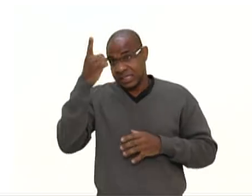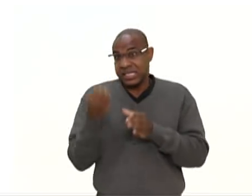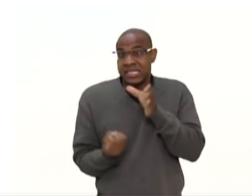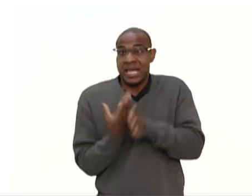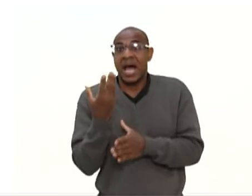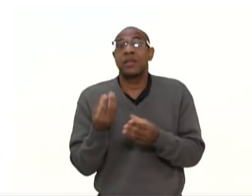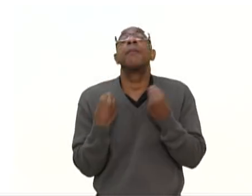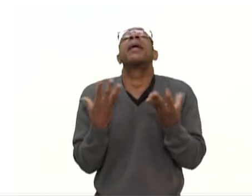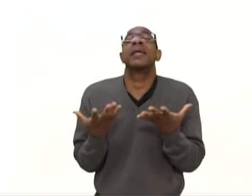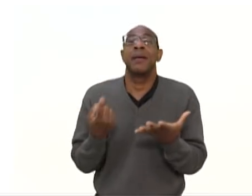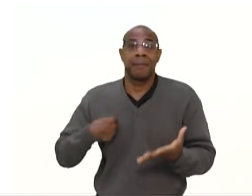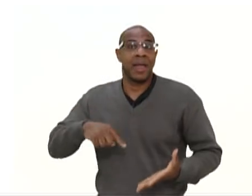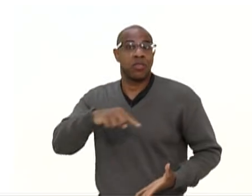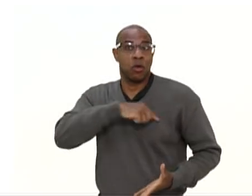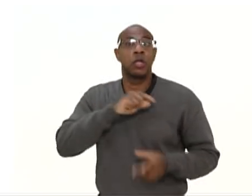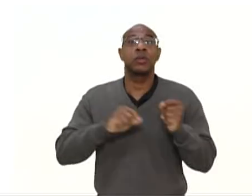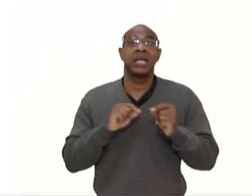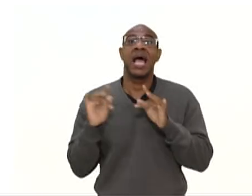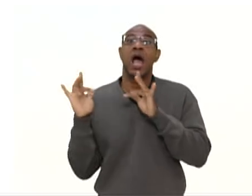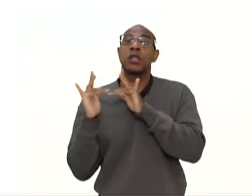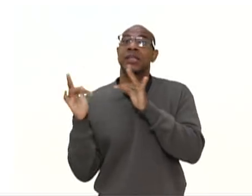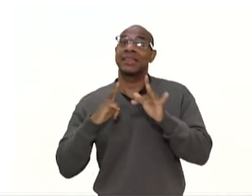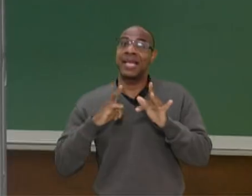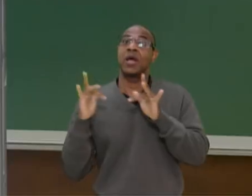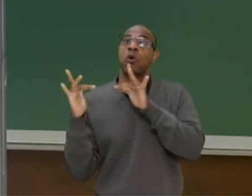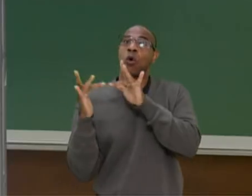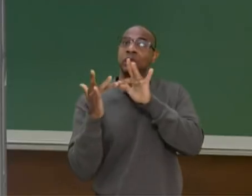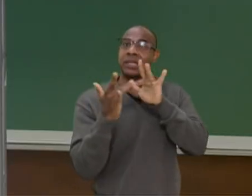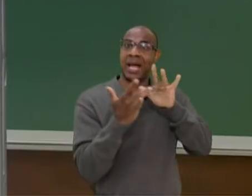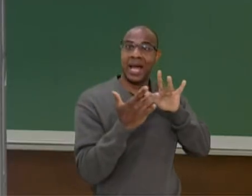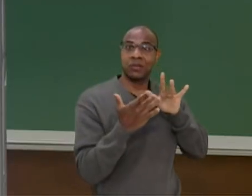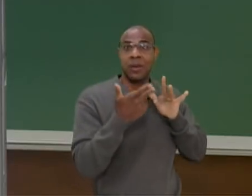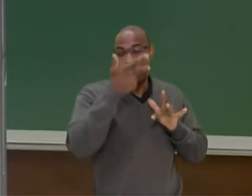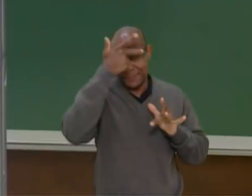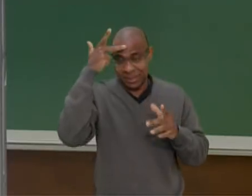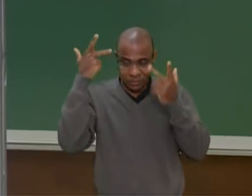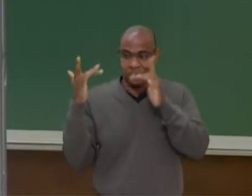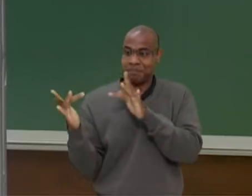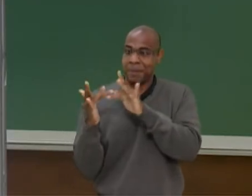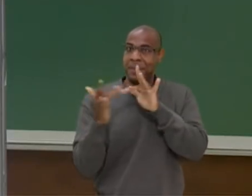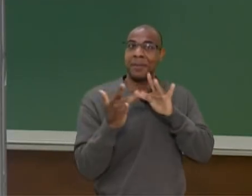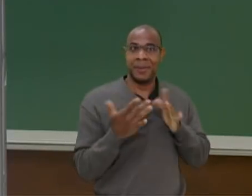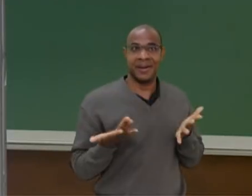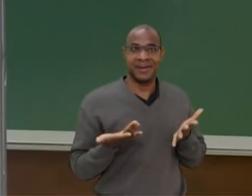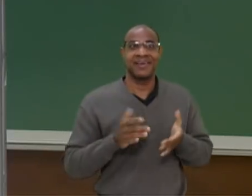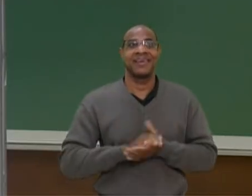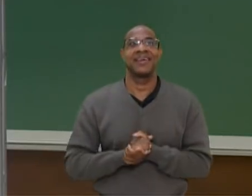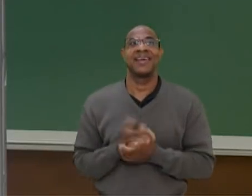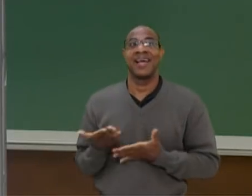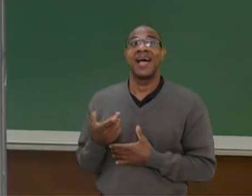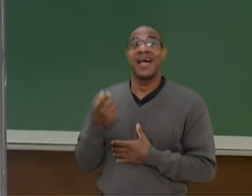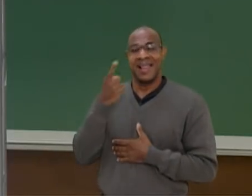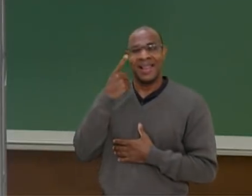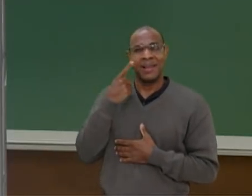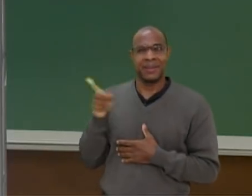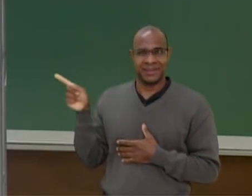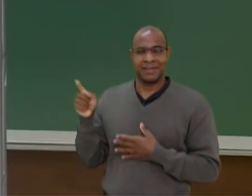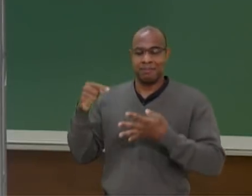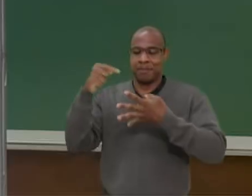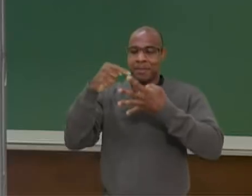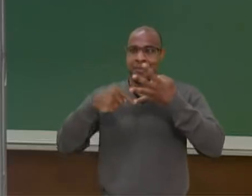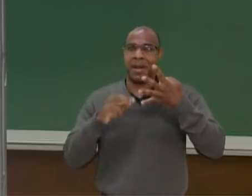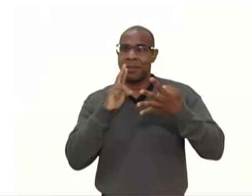eu comentei sobre isso. No momento que eu estava lendo o texto, eu falei, olha aqui a opinião da autora, tá? Vamos lá